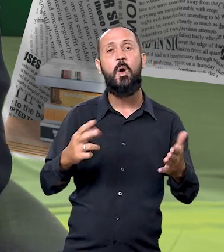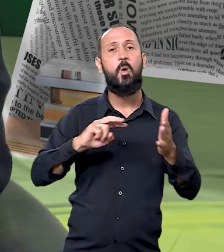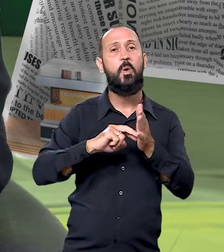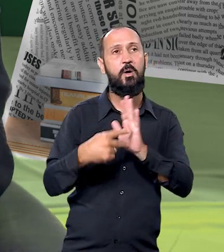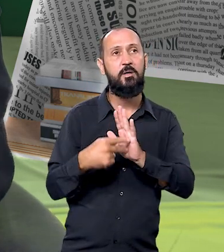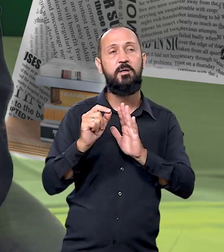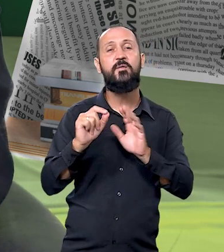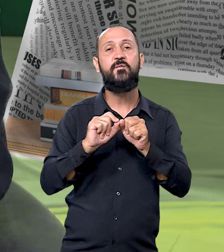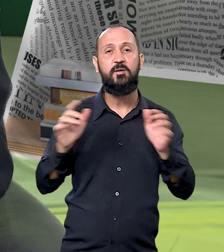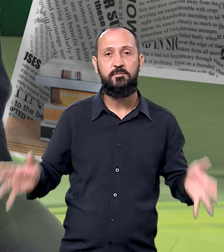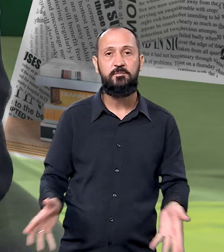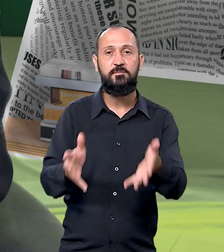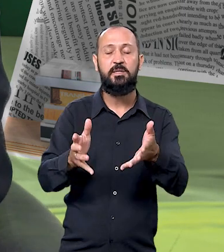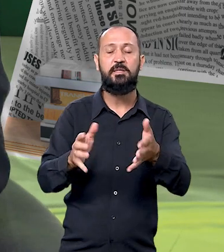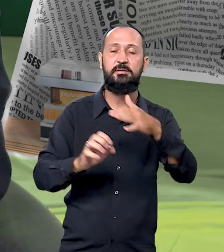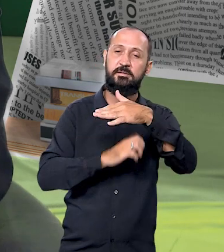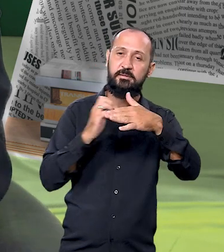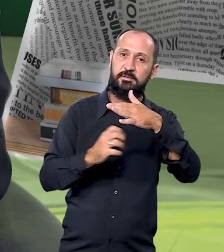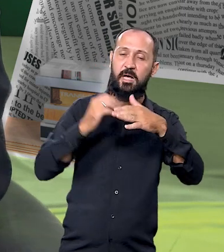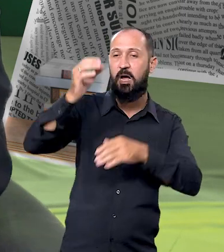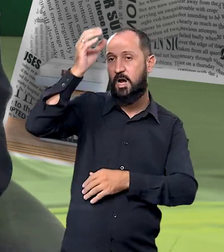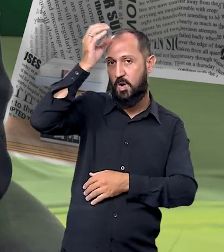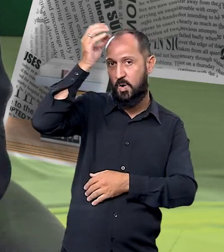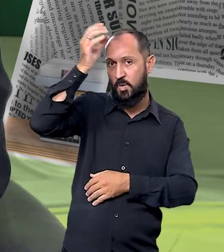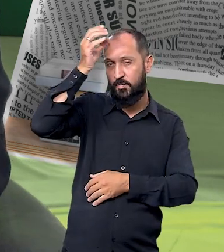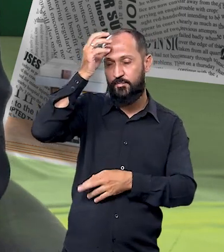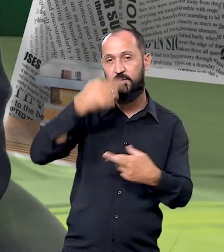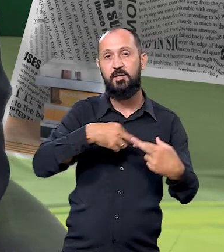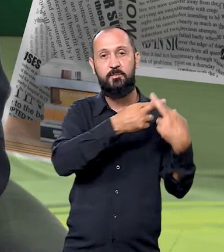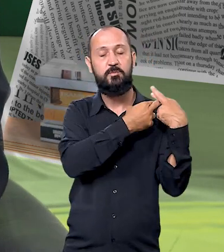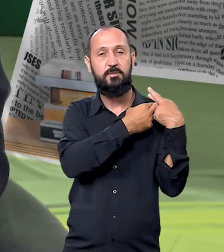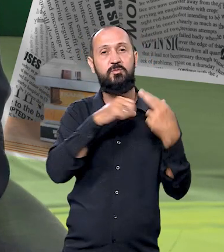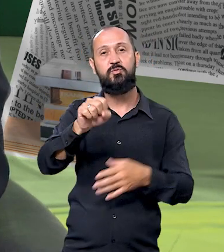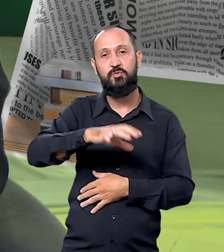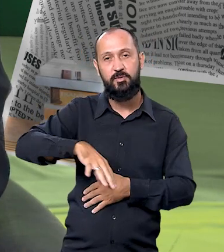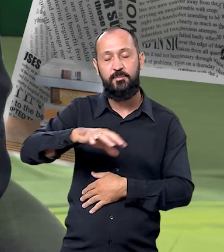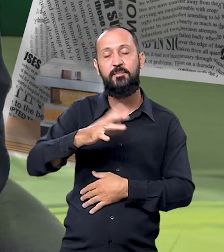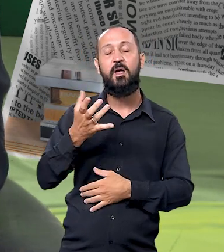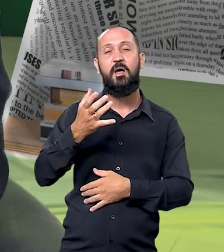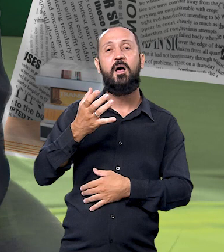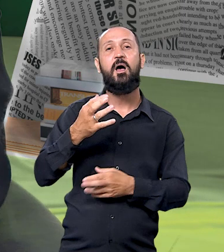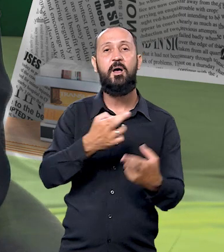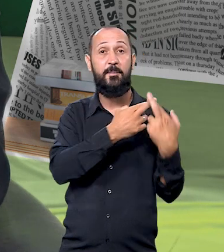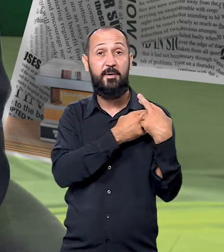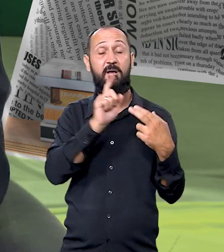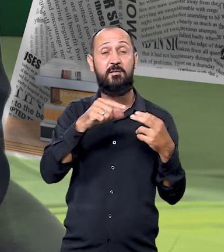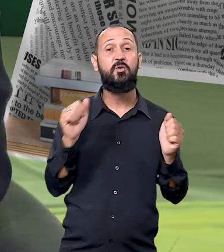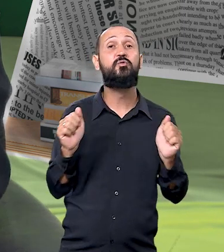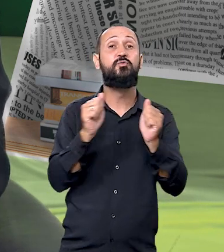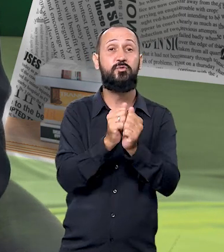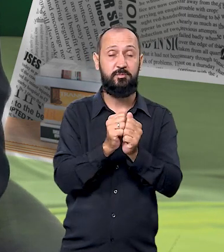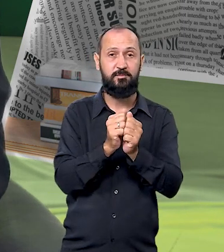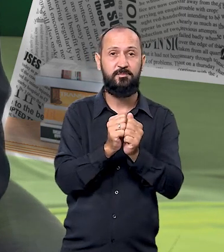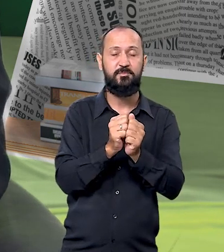E qual é o sentido? O que deve estimular as empresas? A consciência e responsabilidade social. Responsabilidade essa